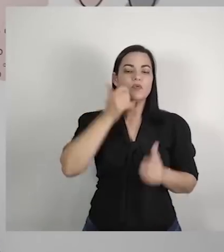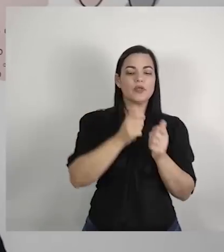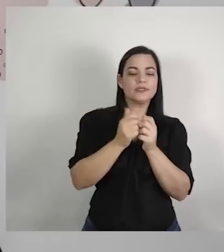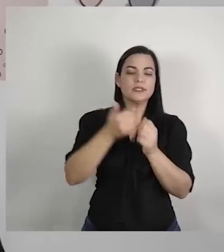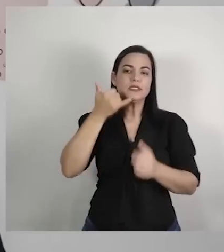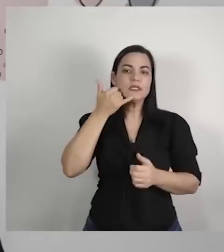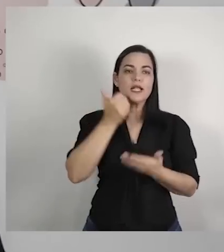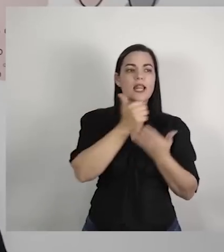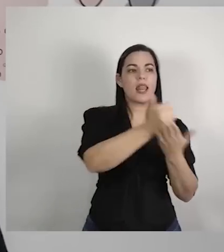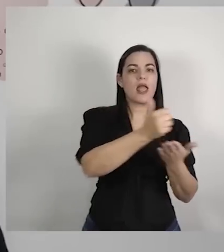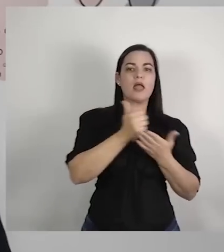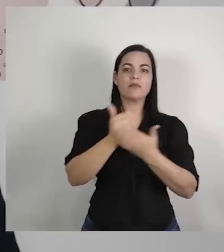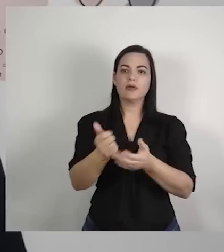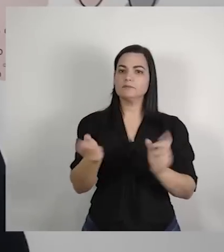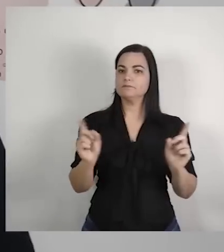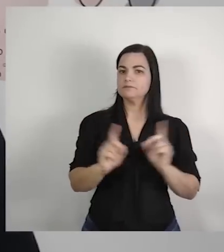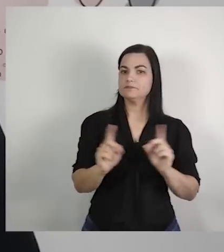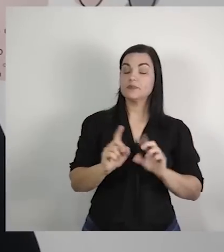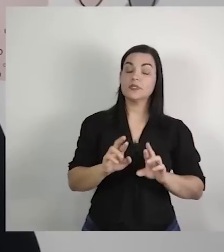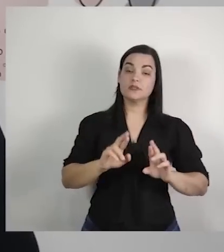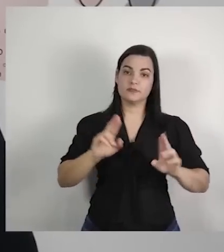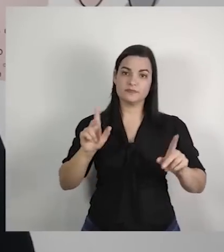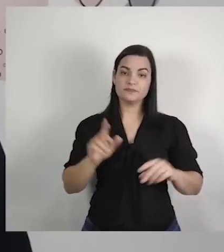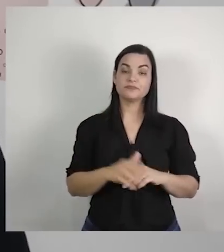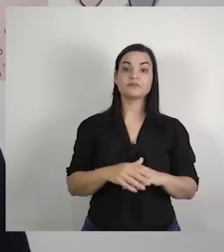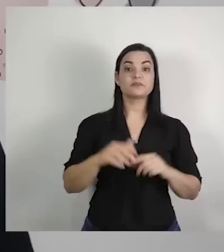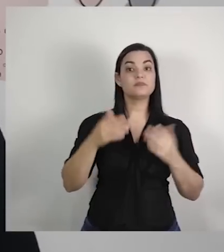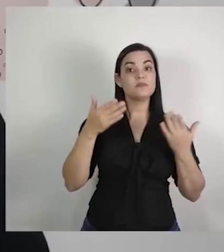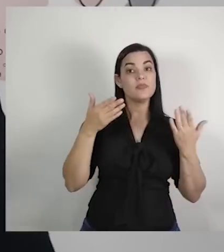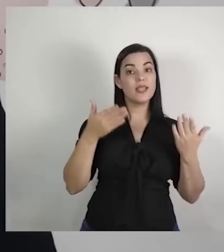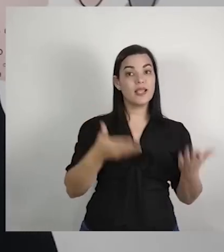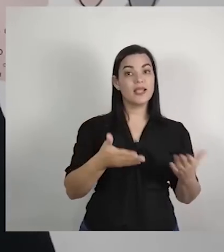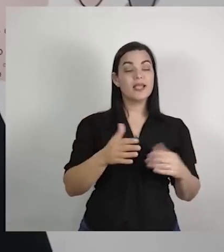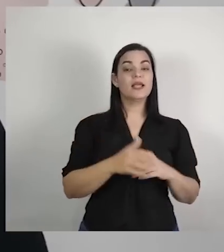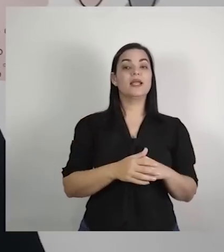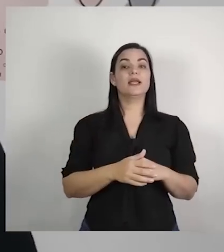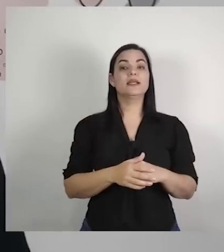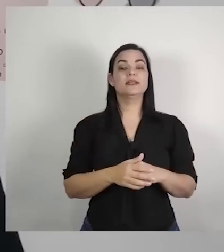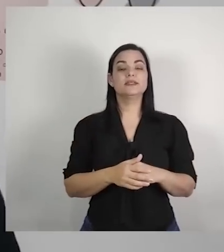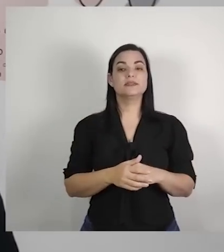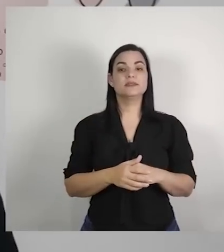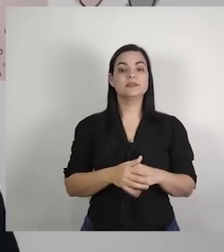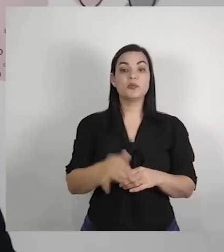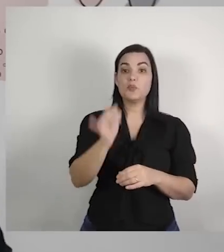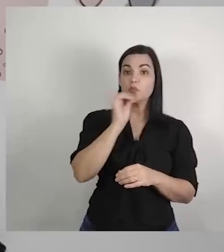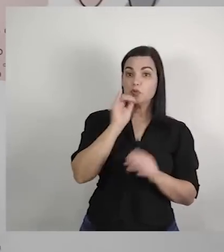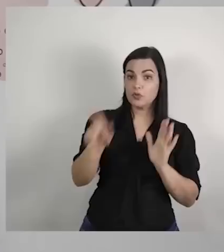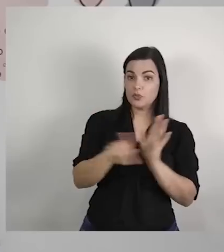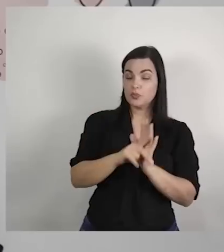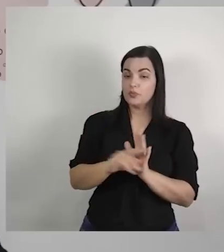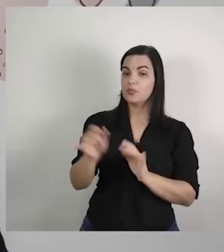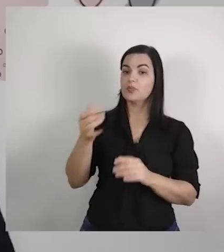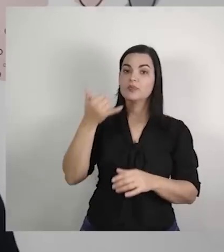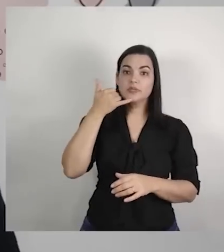levar para todos os lugares. Esse modelo de telefone, ele surgiu no Japão em